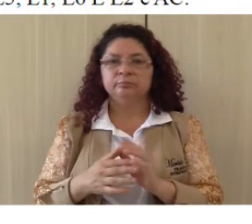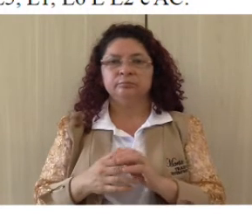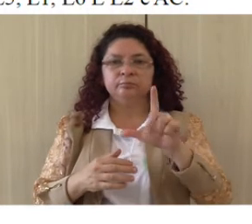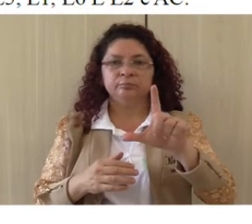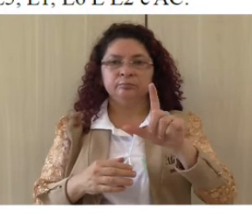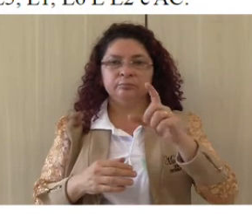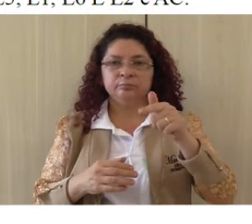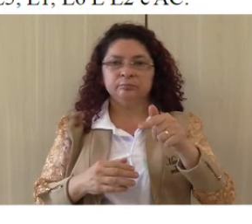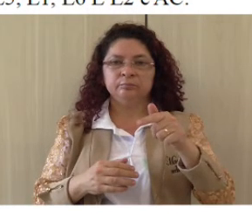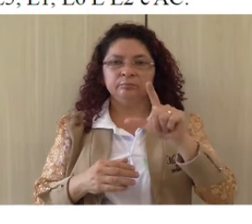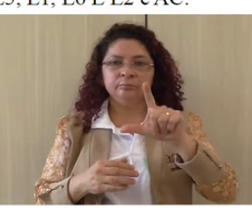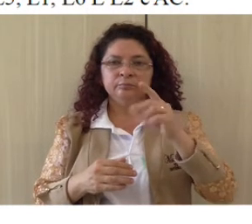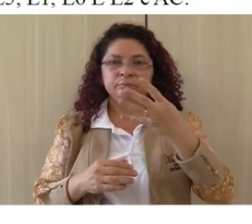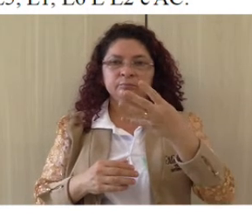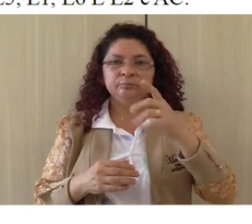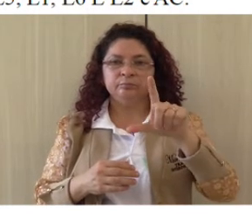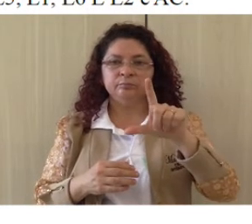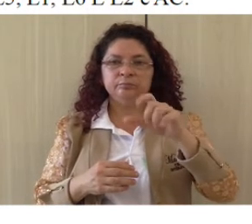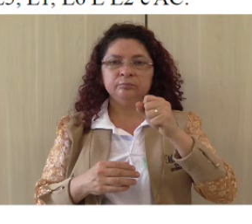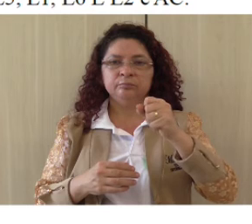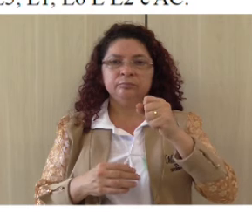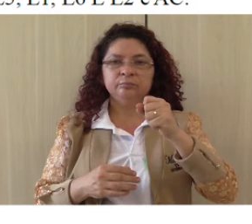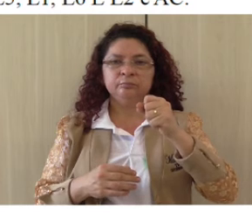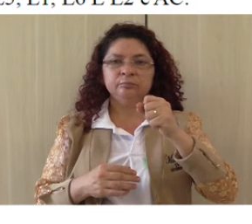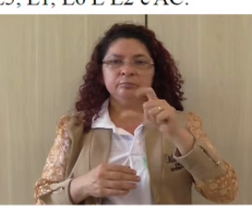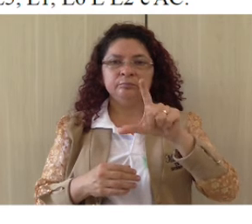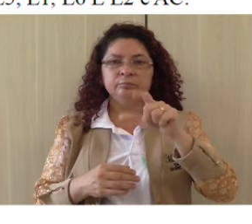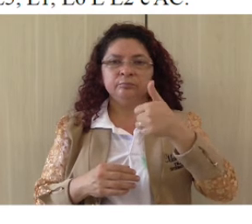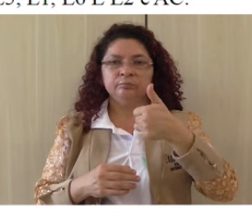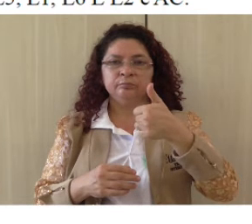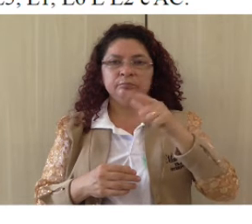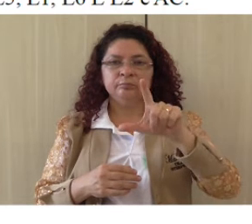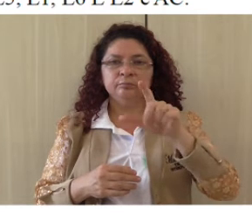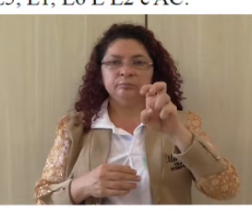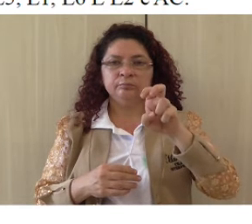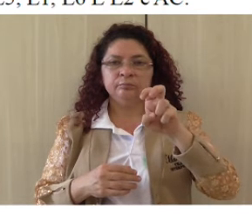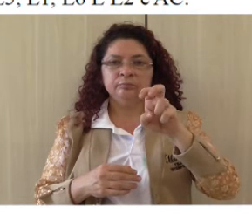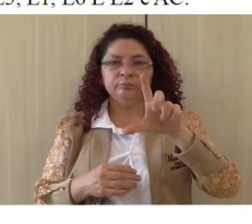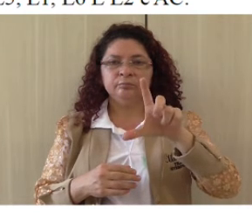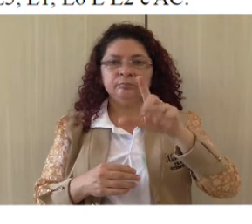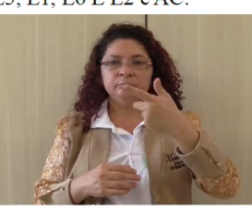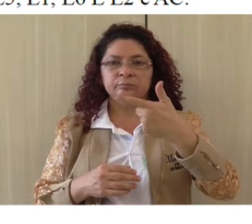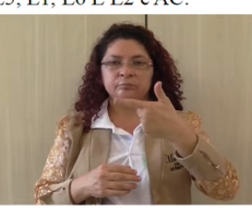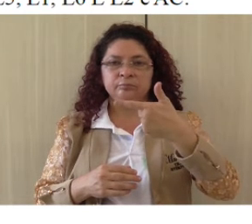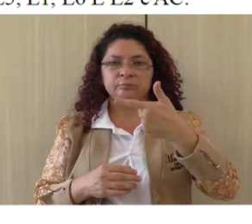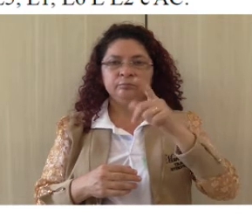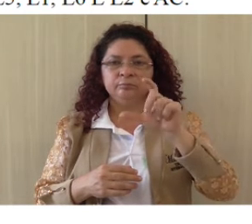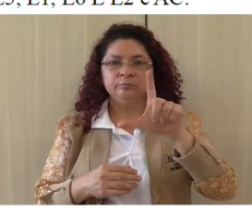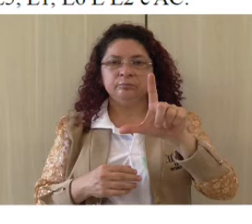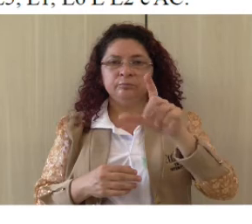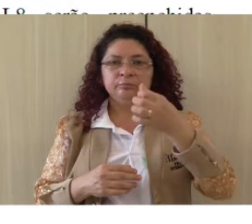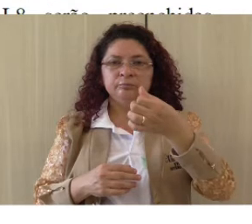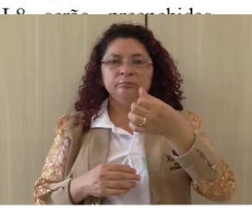modalidade L7, L4, L8, L1, L5, L2, L6